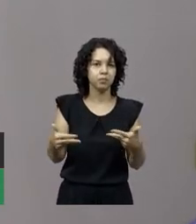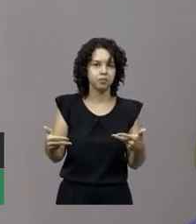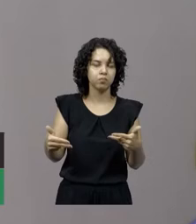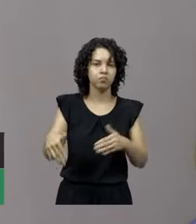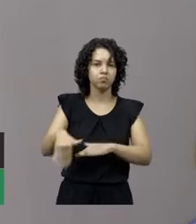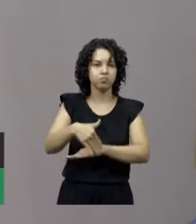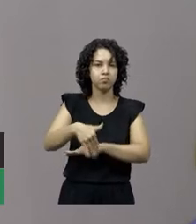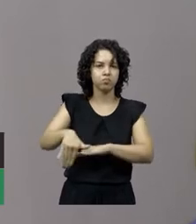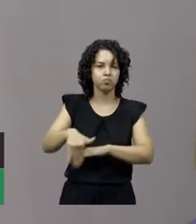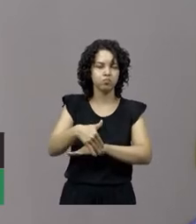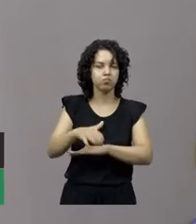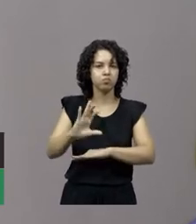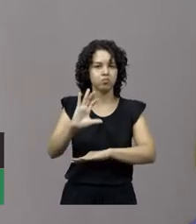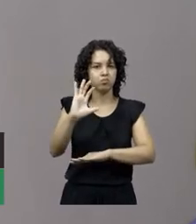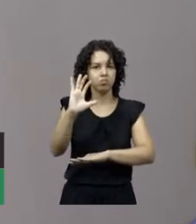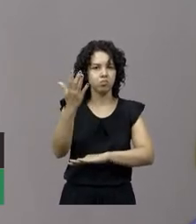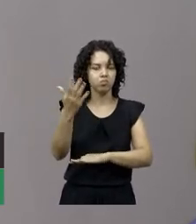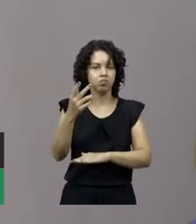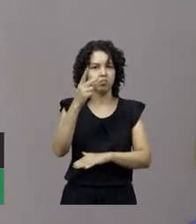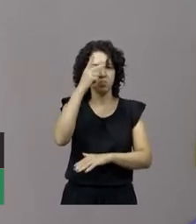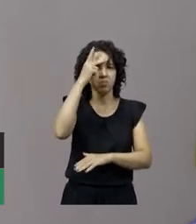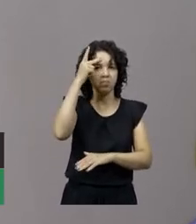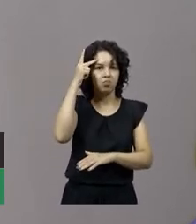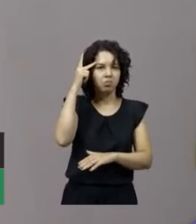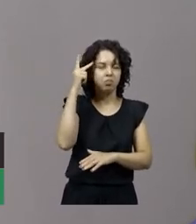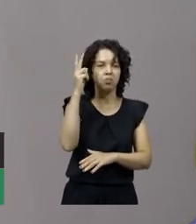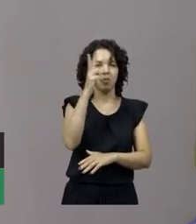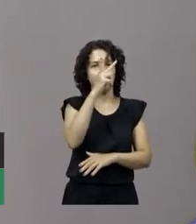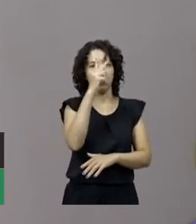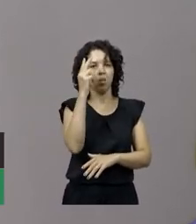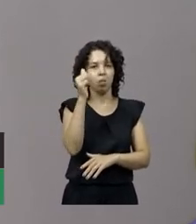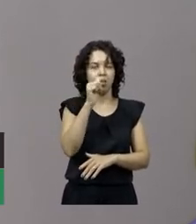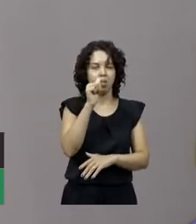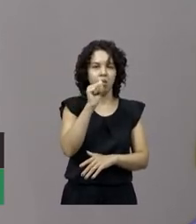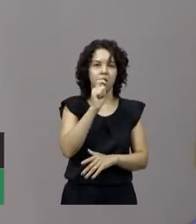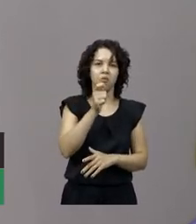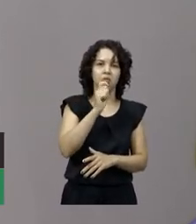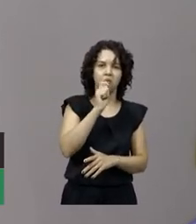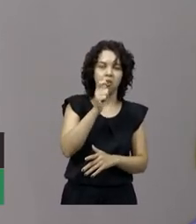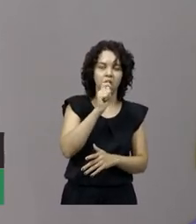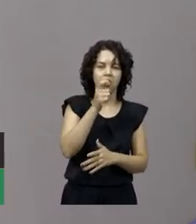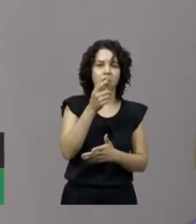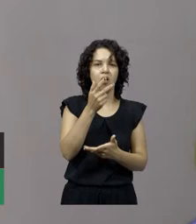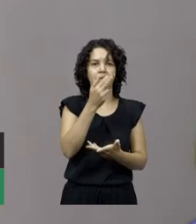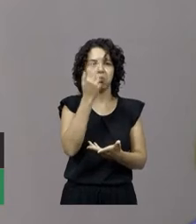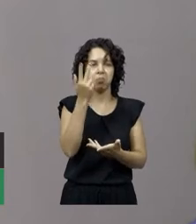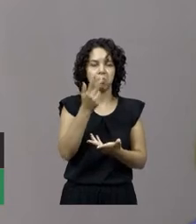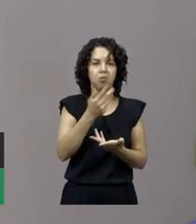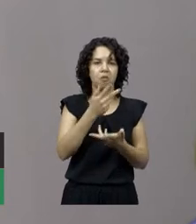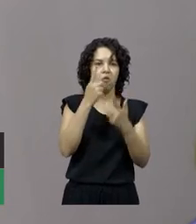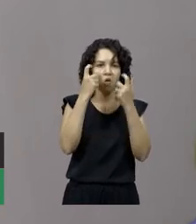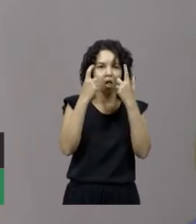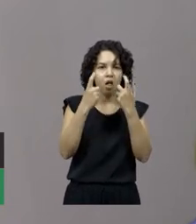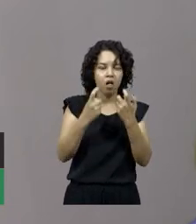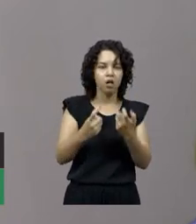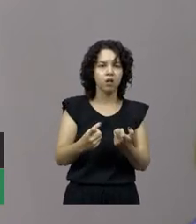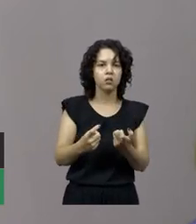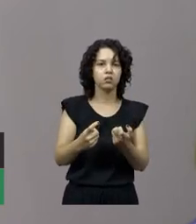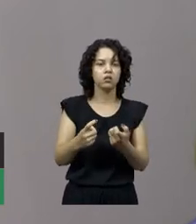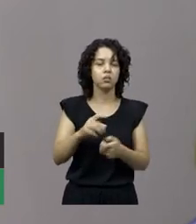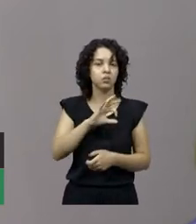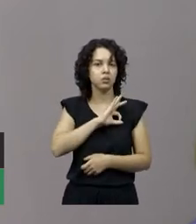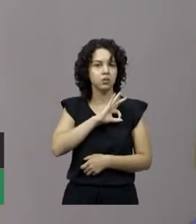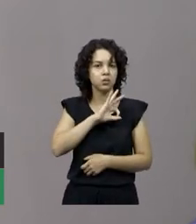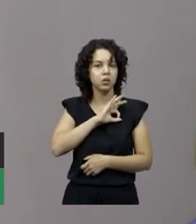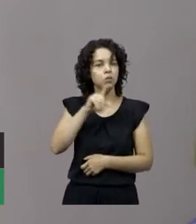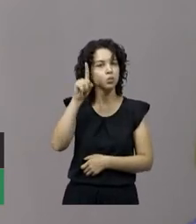pessoas que embriagadas, drogadas, violentos. O policial que fica no trato dia a